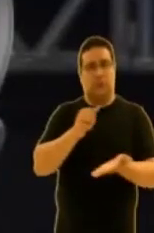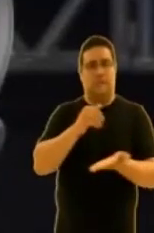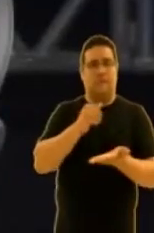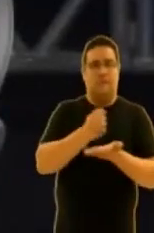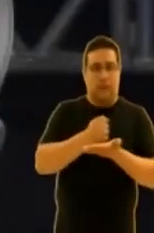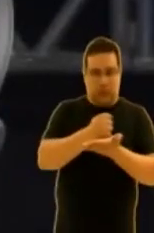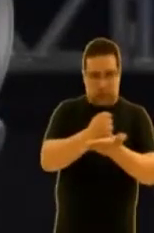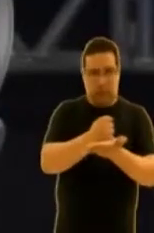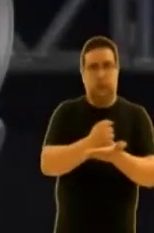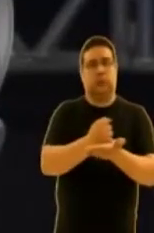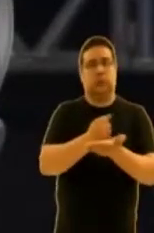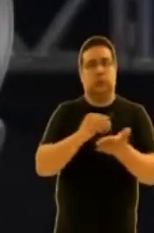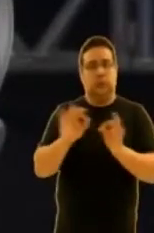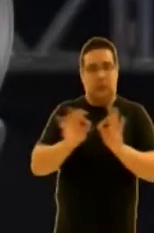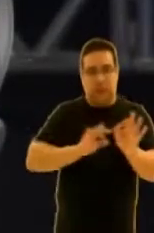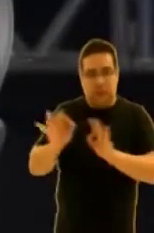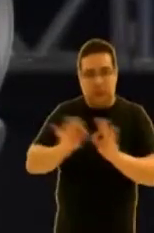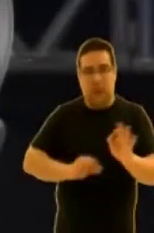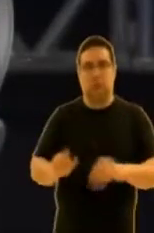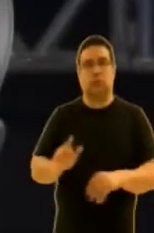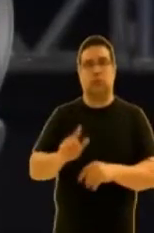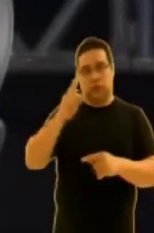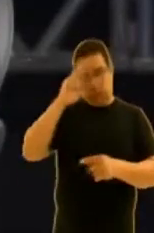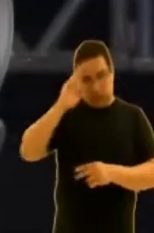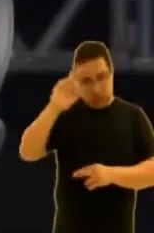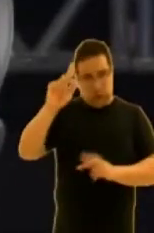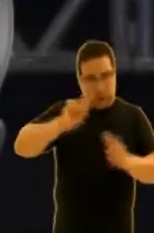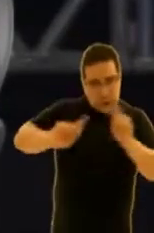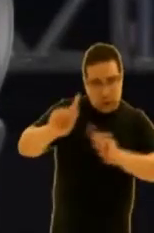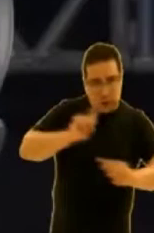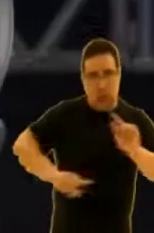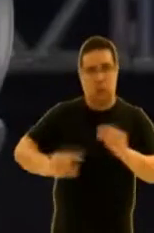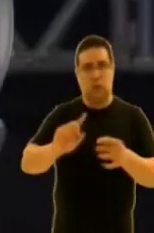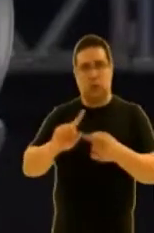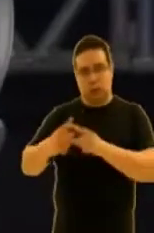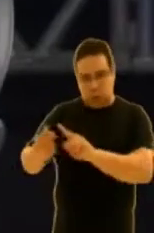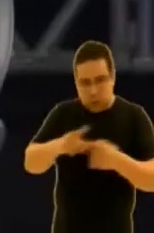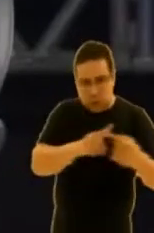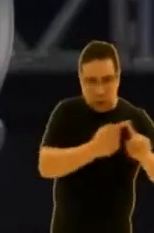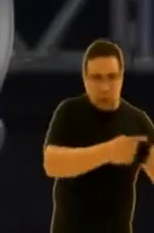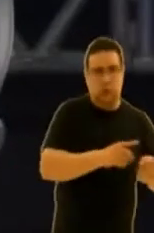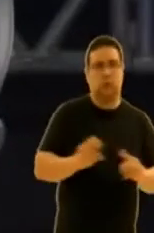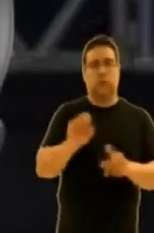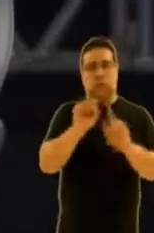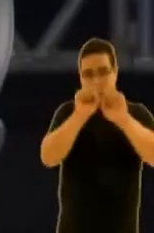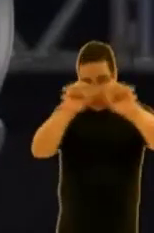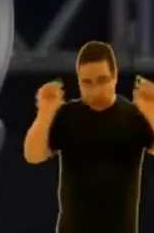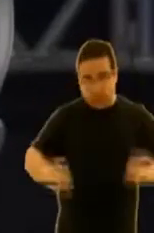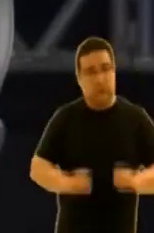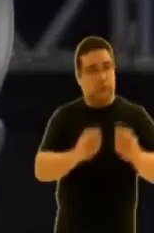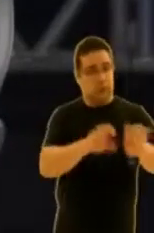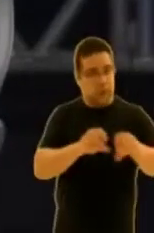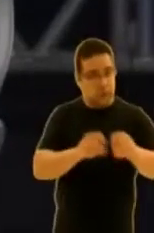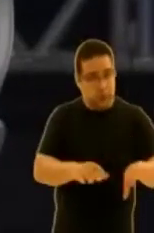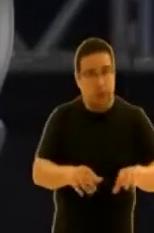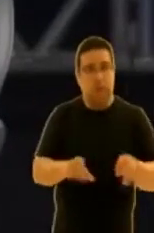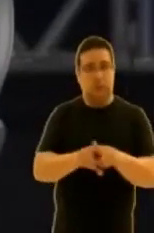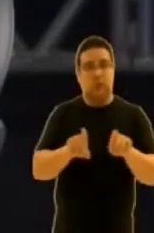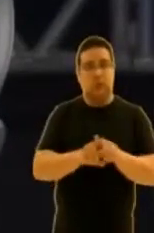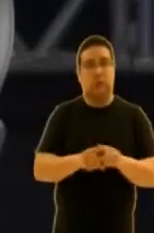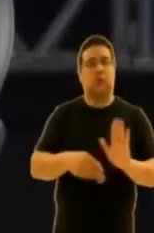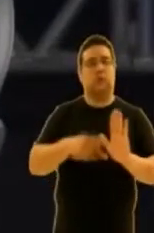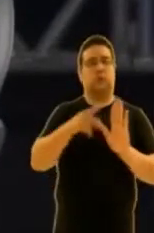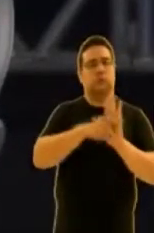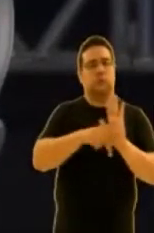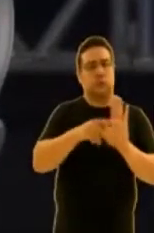Gestão e como Diretor de Articulação com Sistemas de Ensino. Em 2012, foi nomeado Diretor de Programas